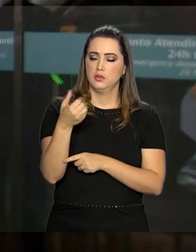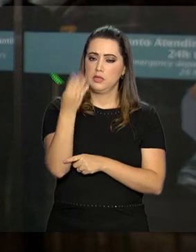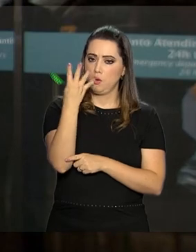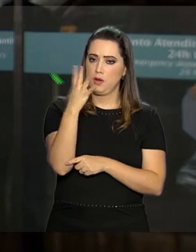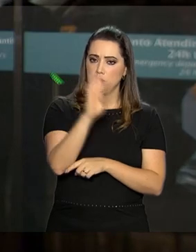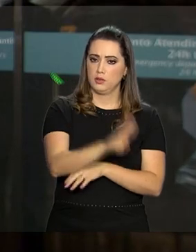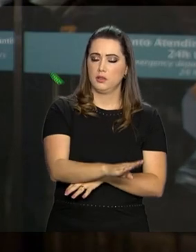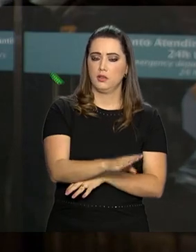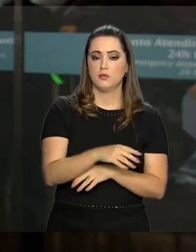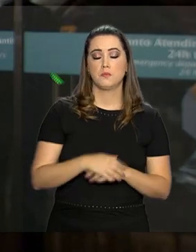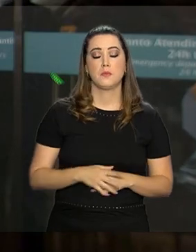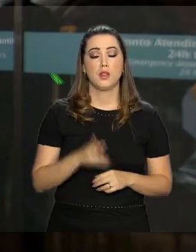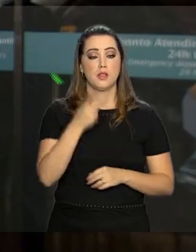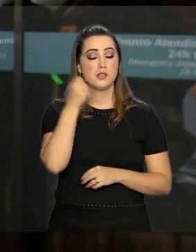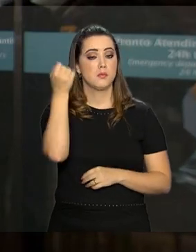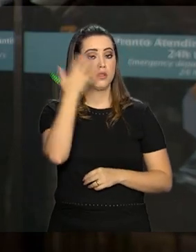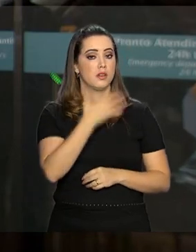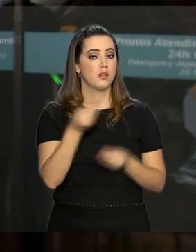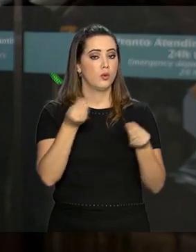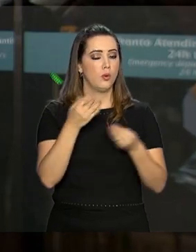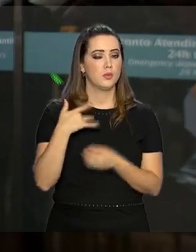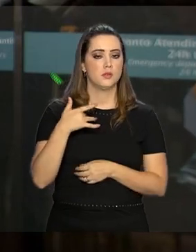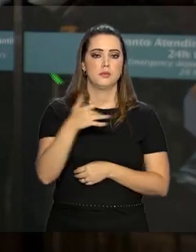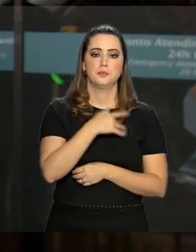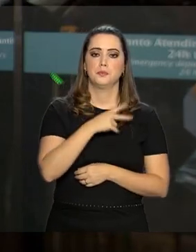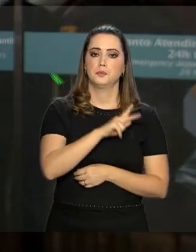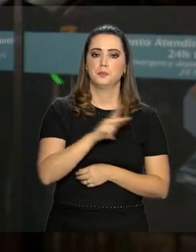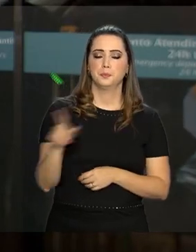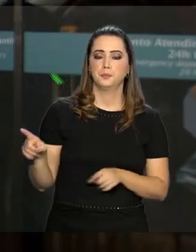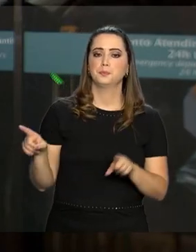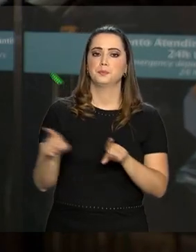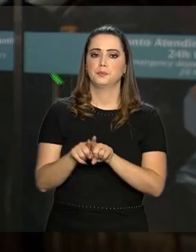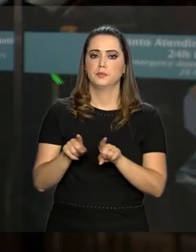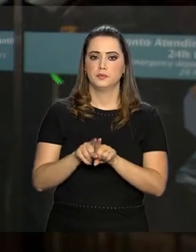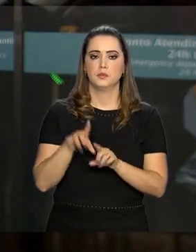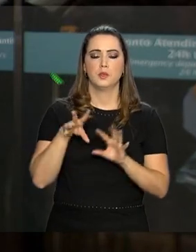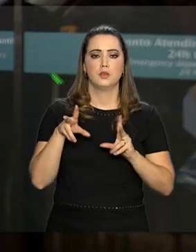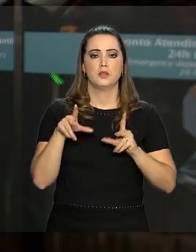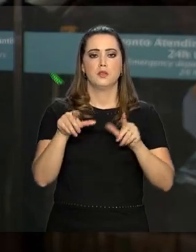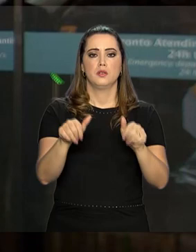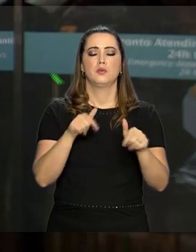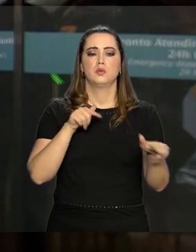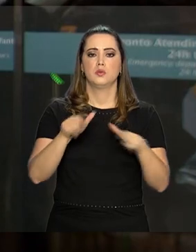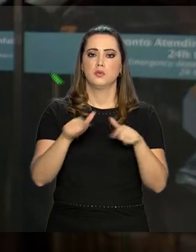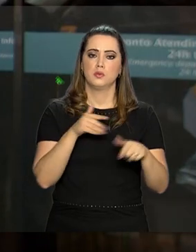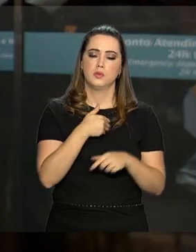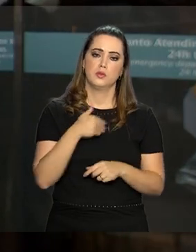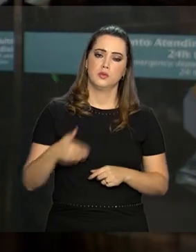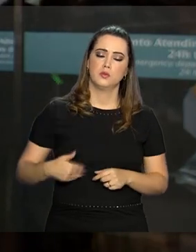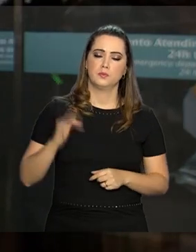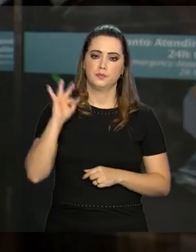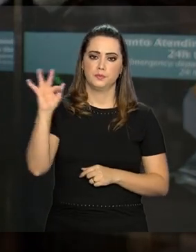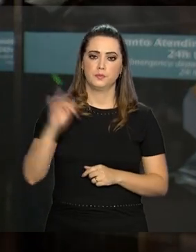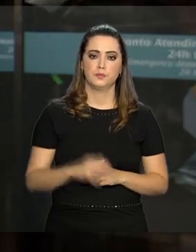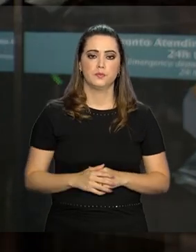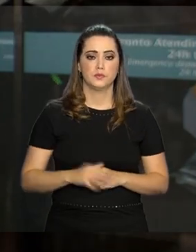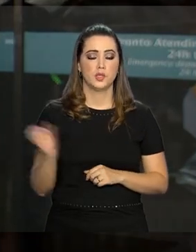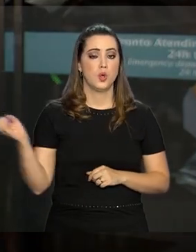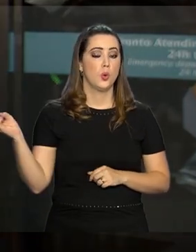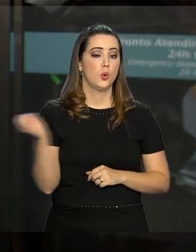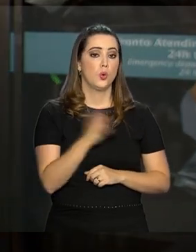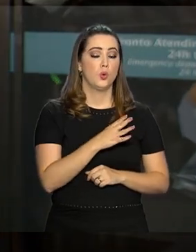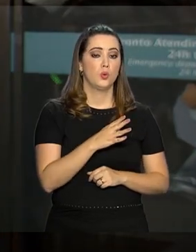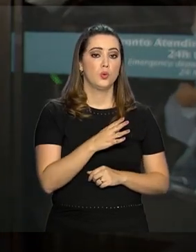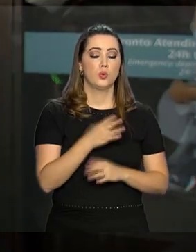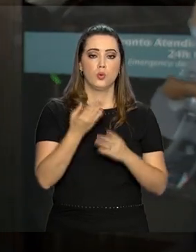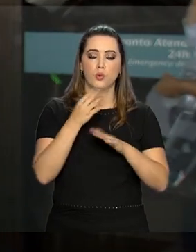16 horas, a respeito não só do estado de saúde do presidente, como também todos os atos do governo federal. E um novo